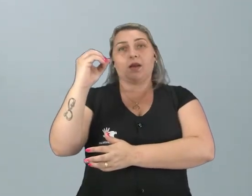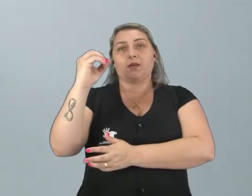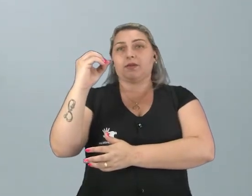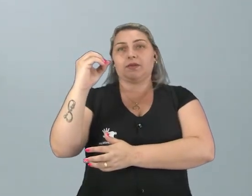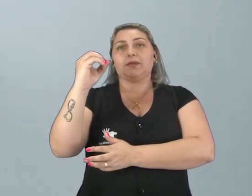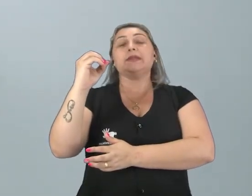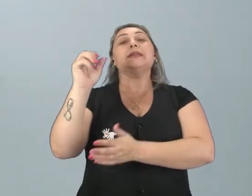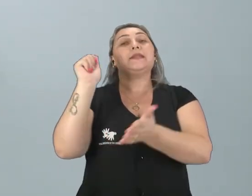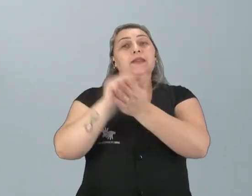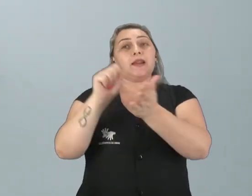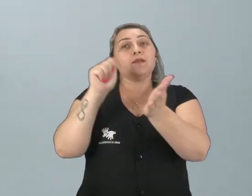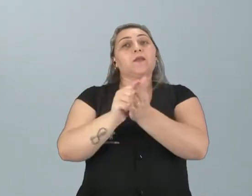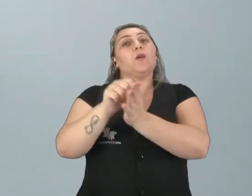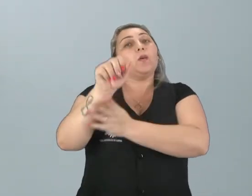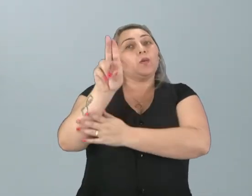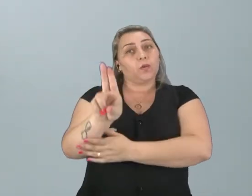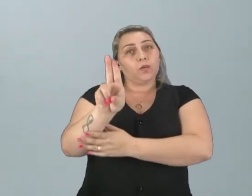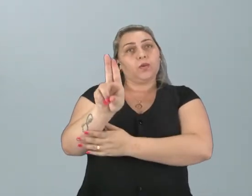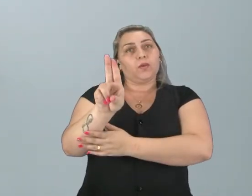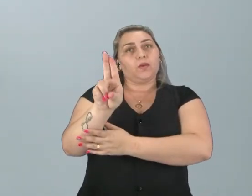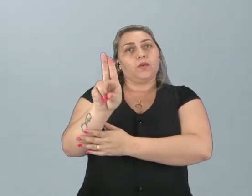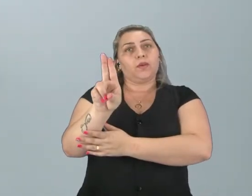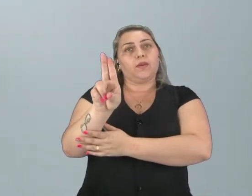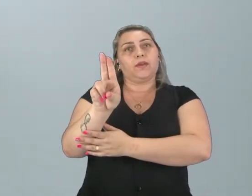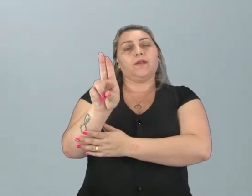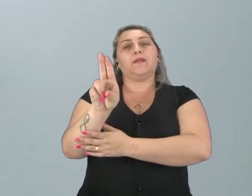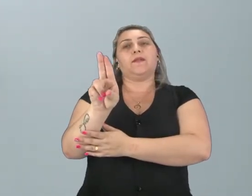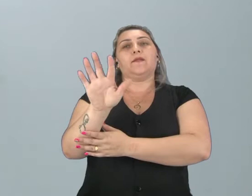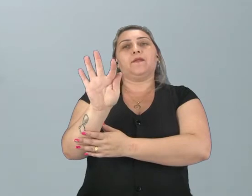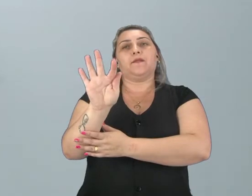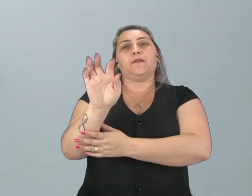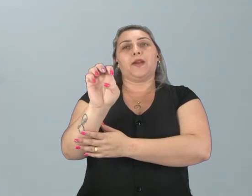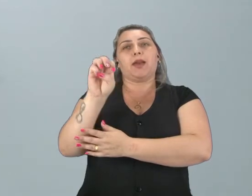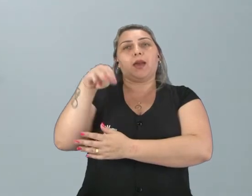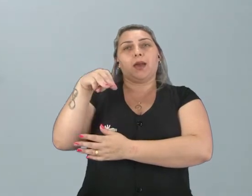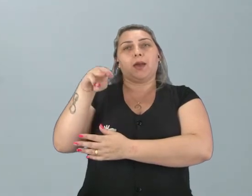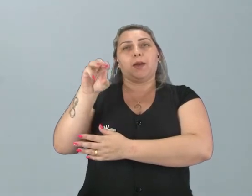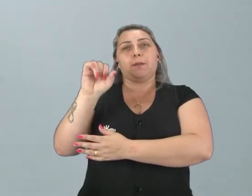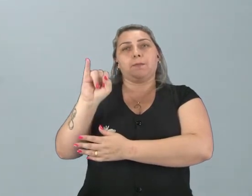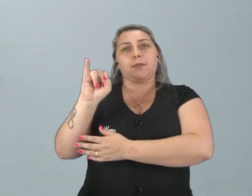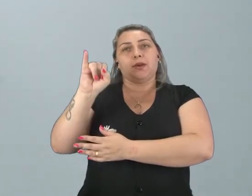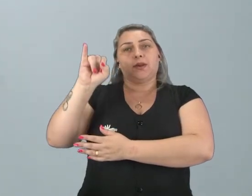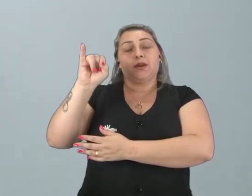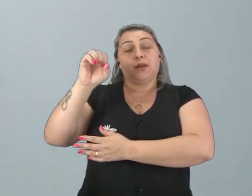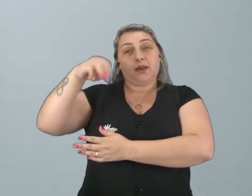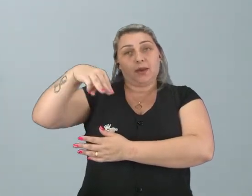masculino, C-U. E feminino, não é feminino, é feminino,